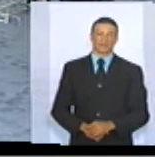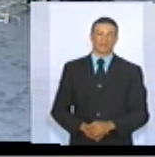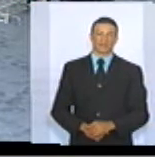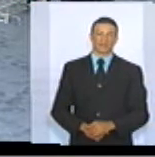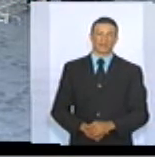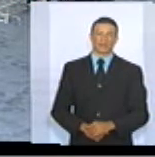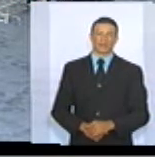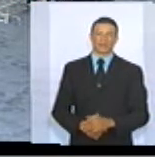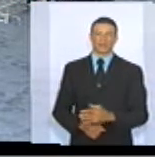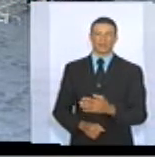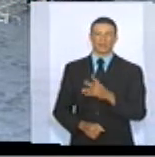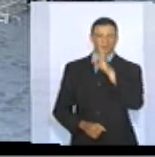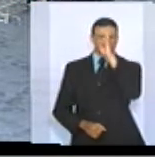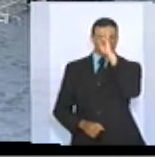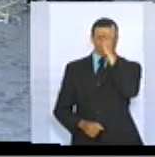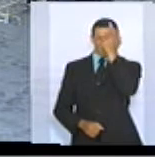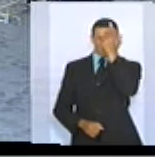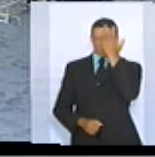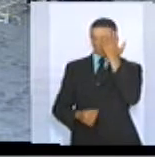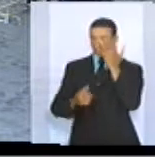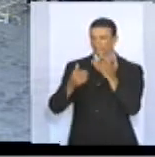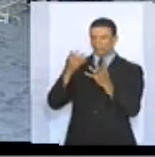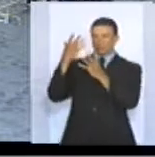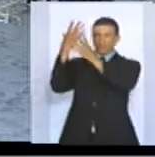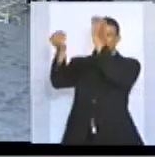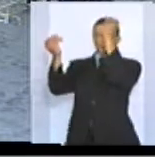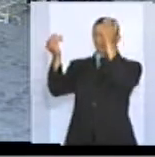Não tem mesmo o sinal ali, né?